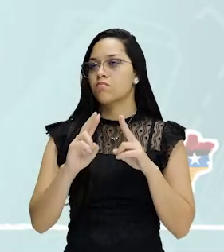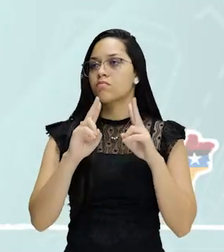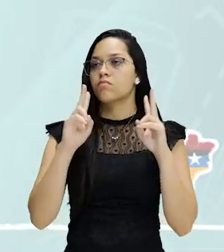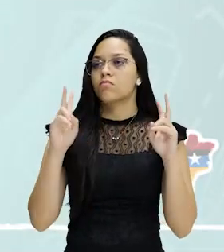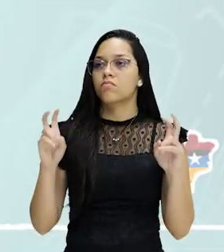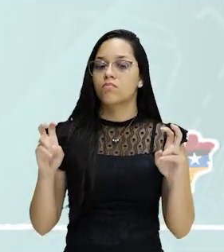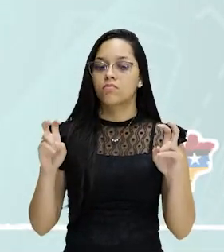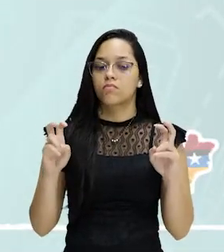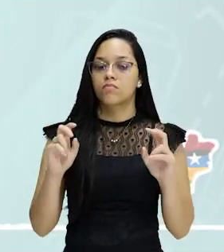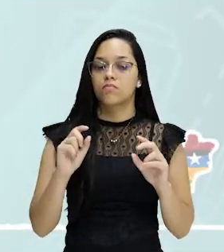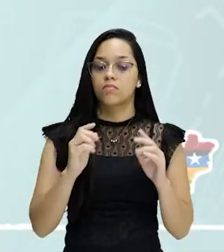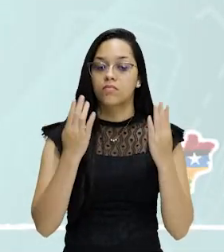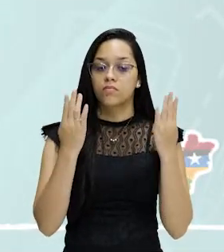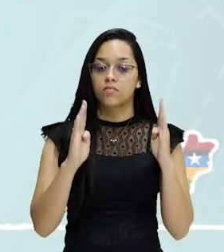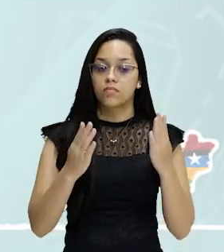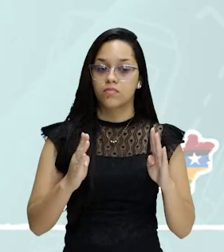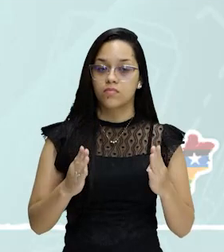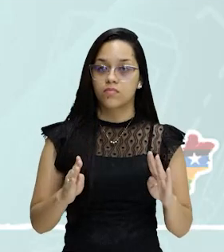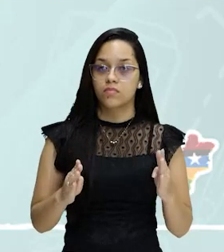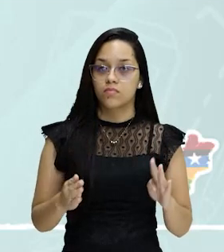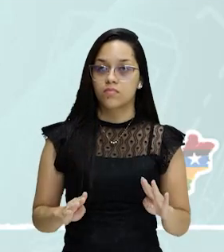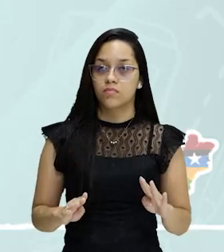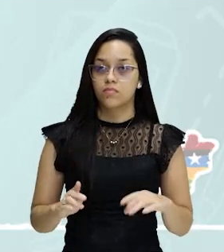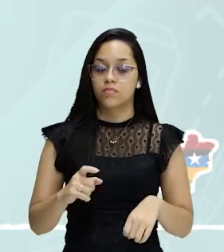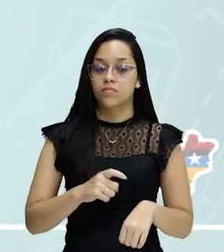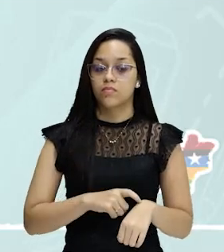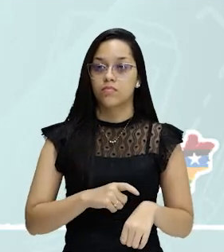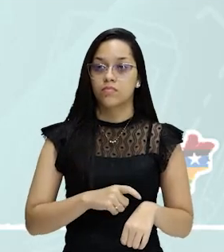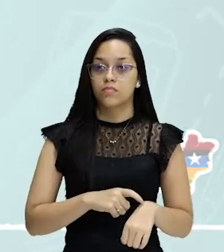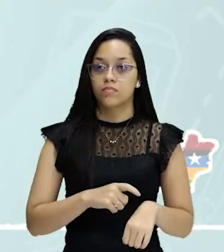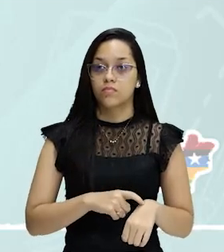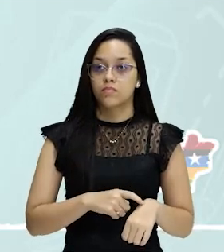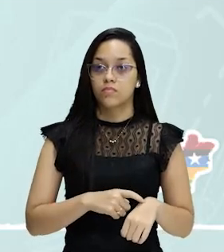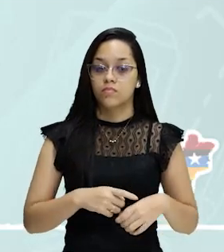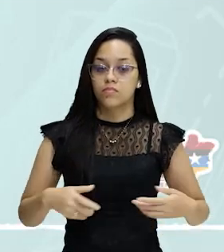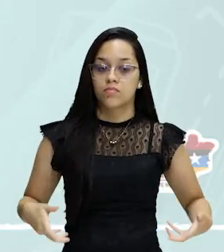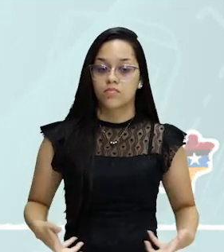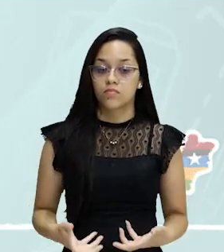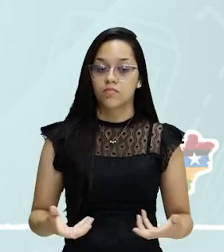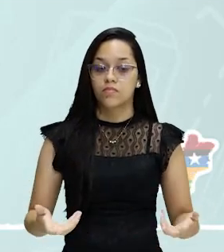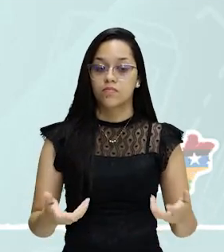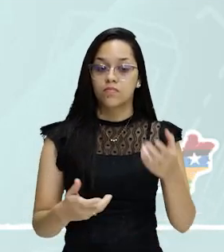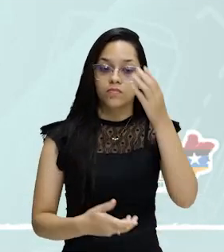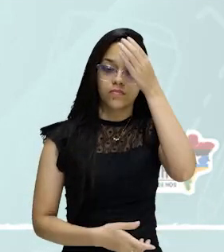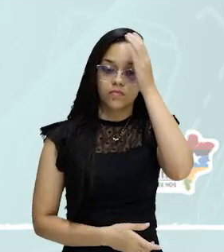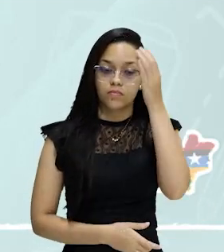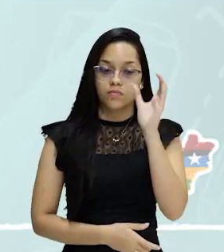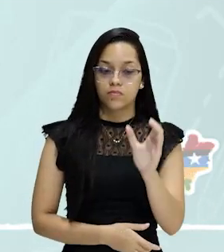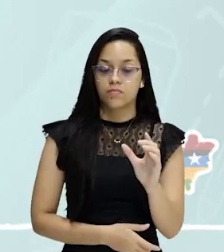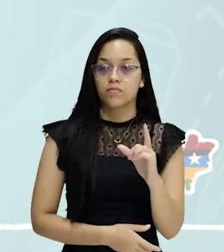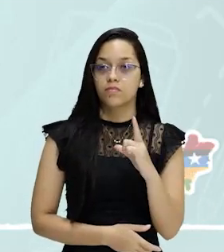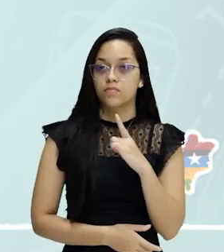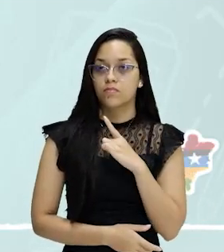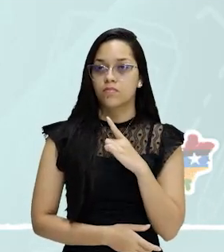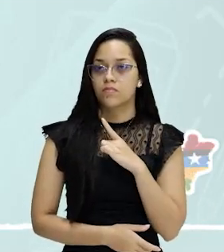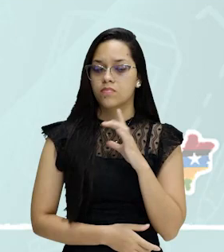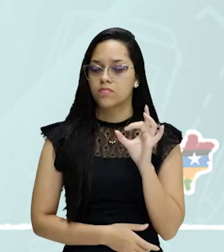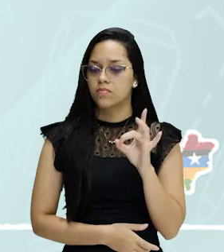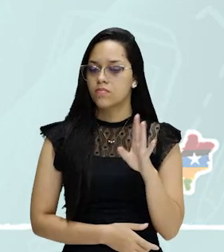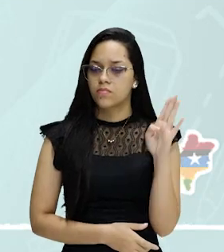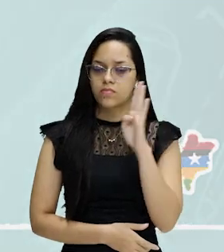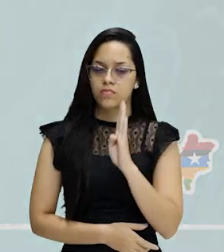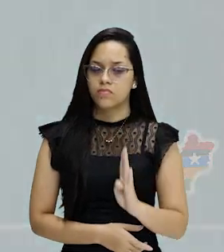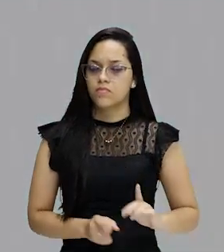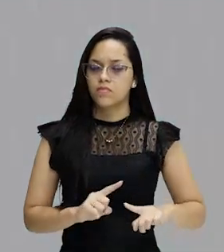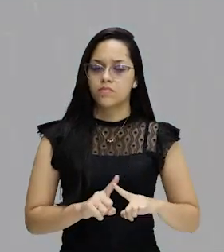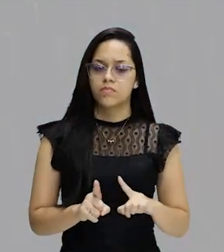seja, iremos analisar um momento de efervescência cultural que nós tivemos, não só no Brasil, eu